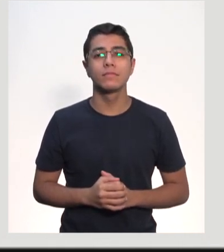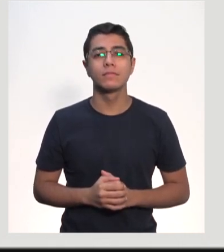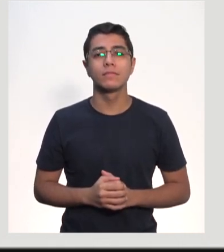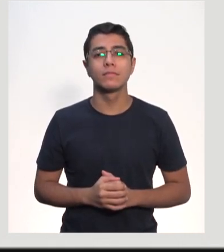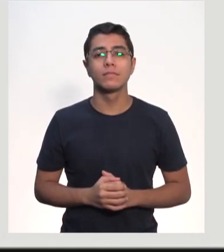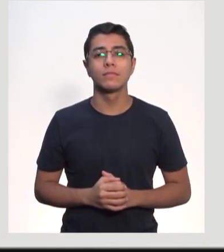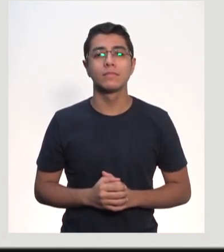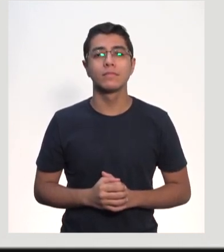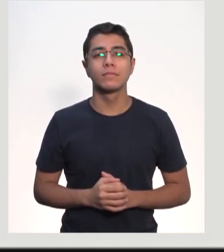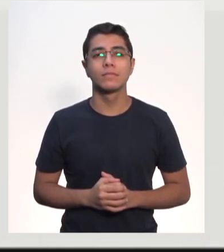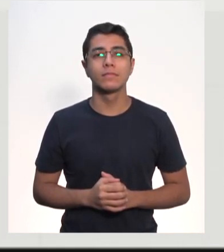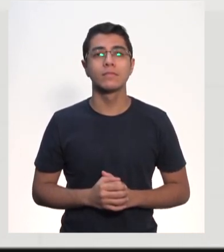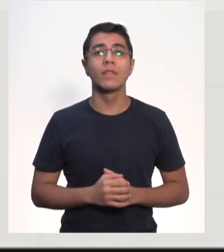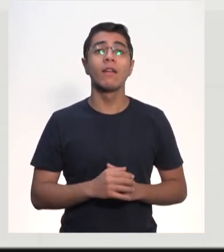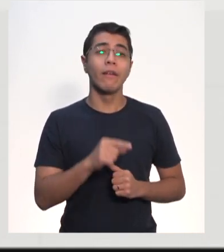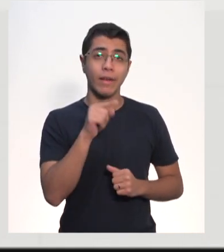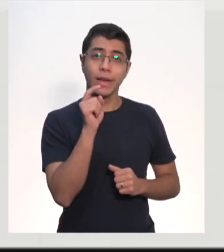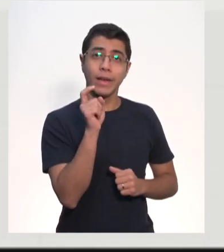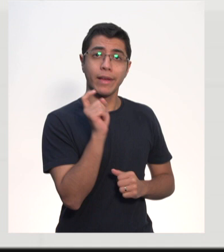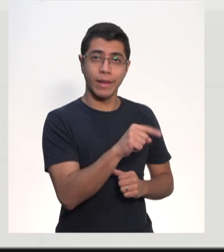E clique em Enviar.